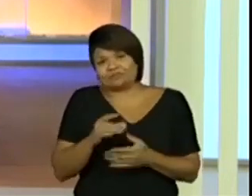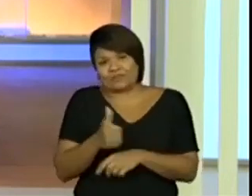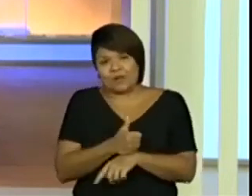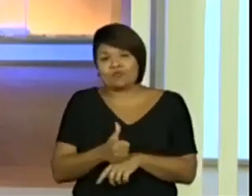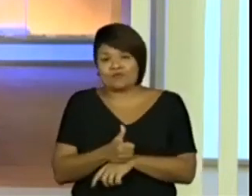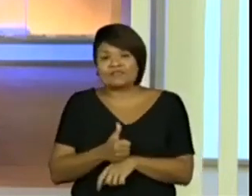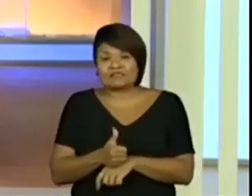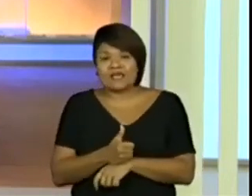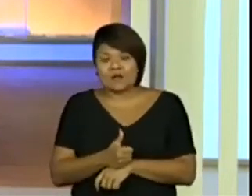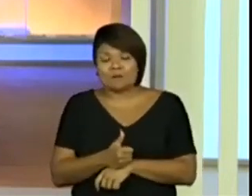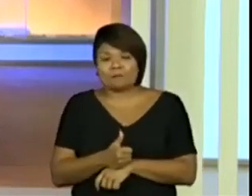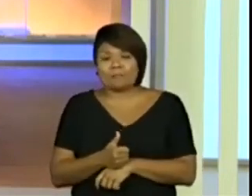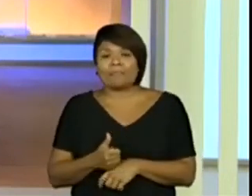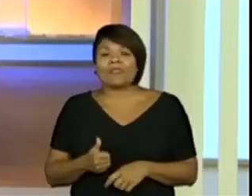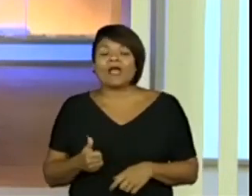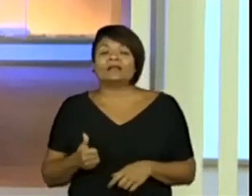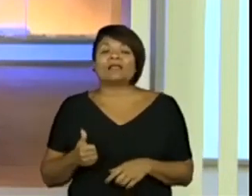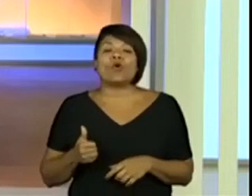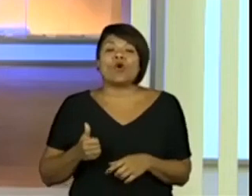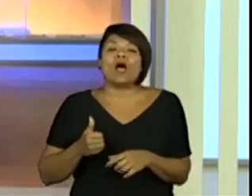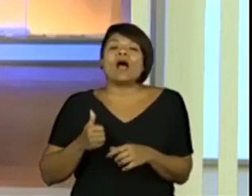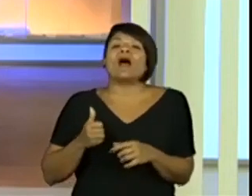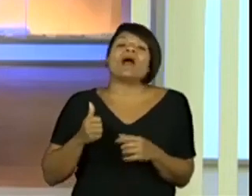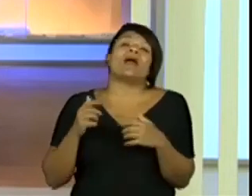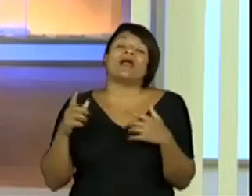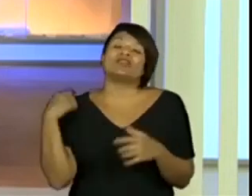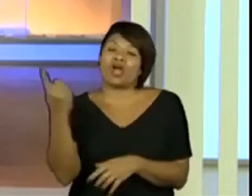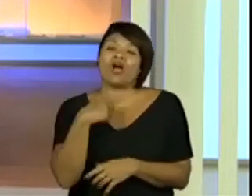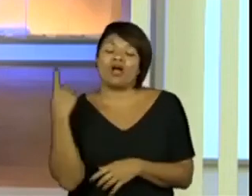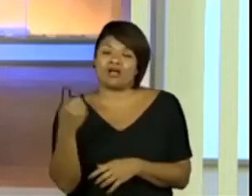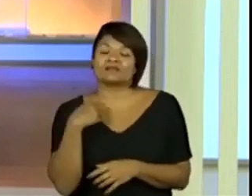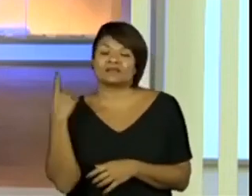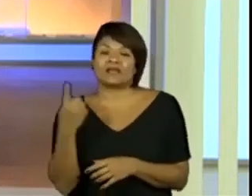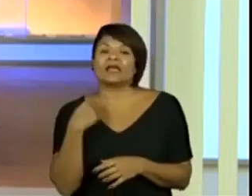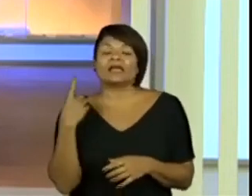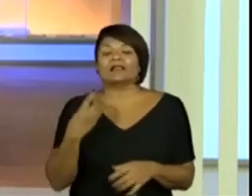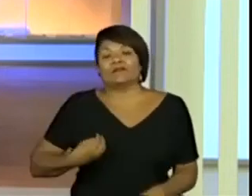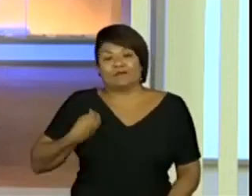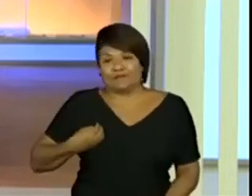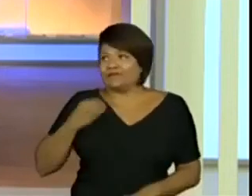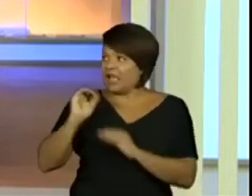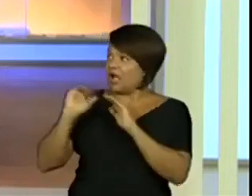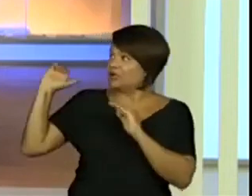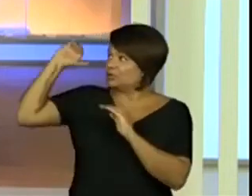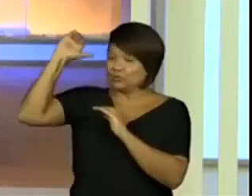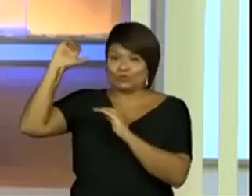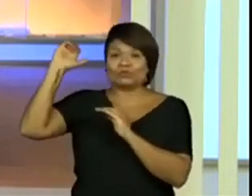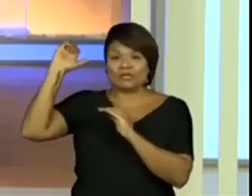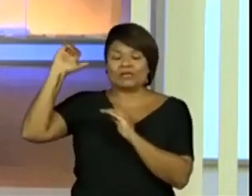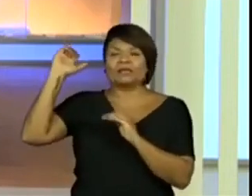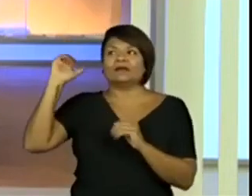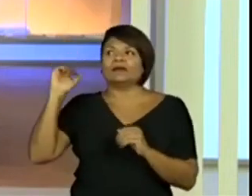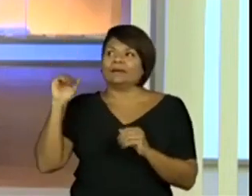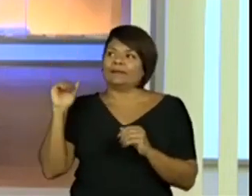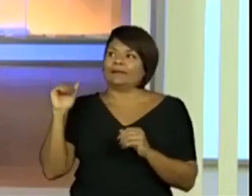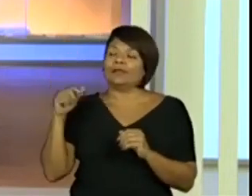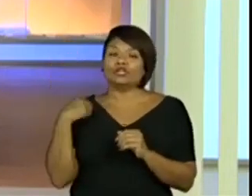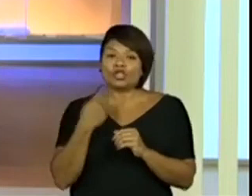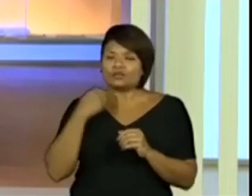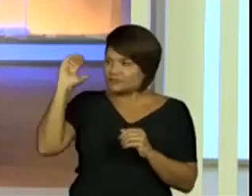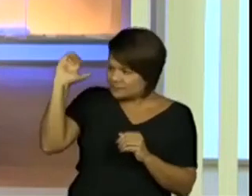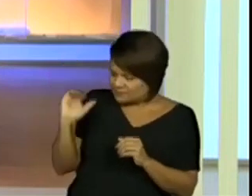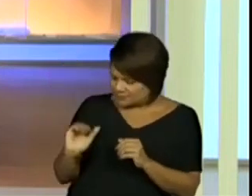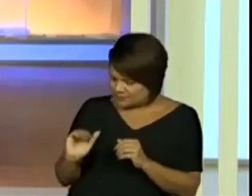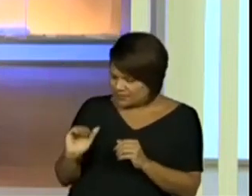Muitas profissões, na vida adulta, elas são baseadas nas habilidades que temos